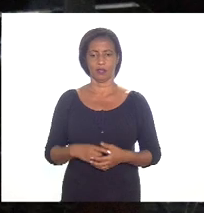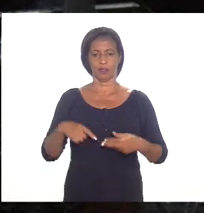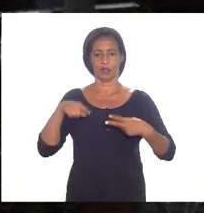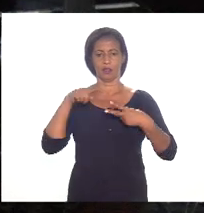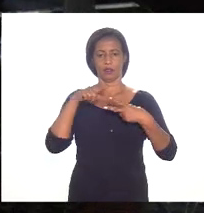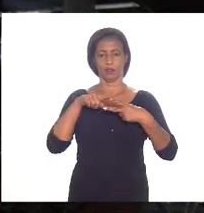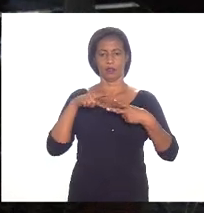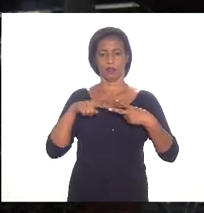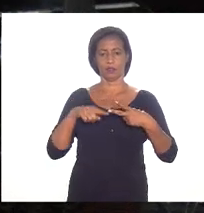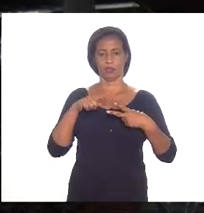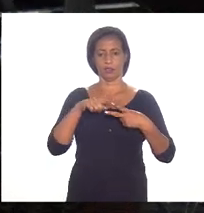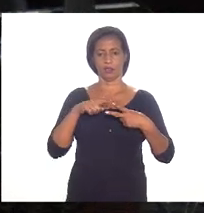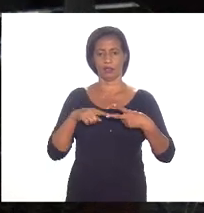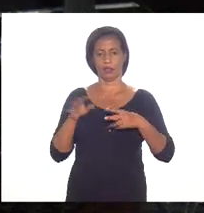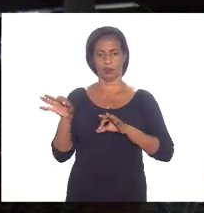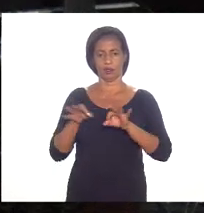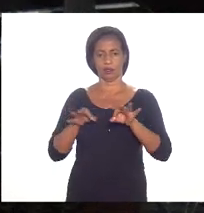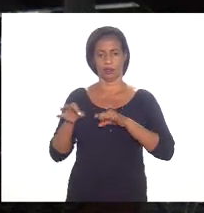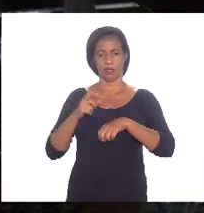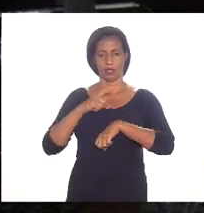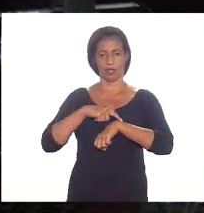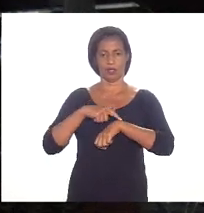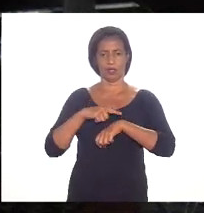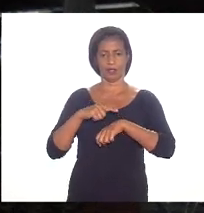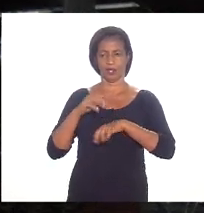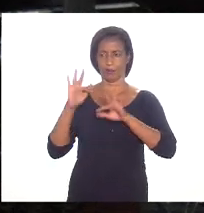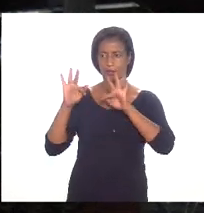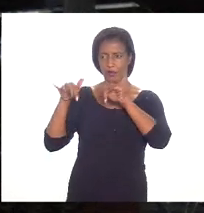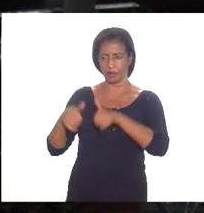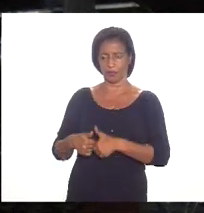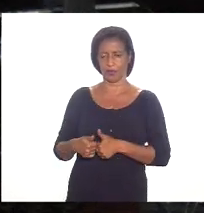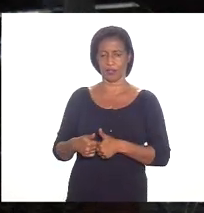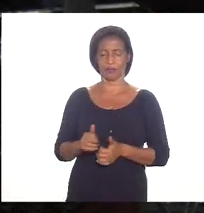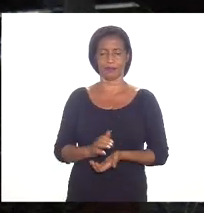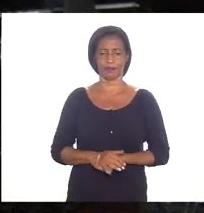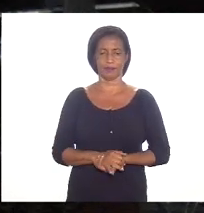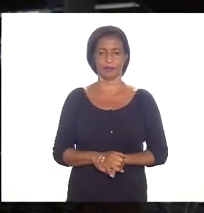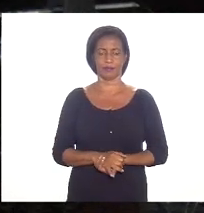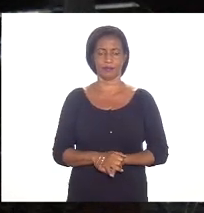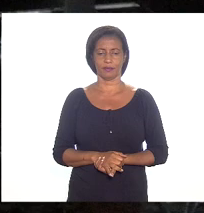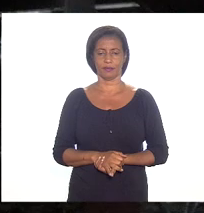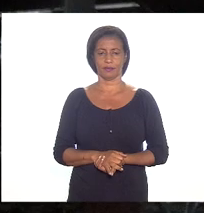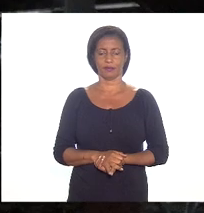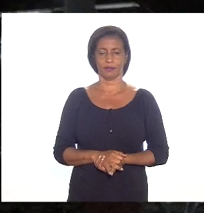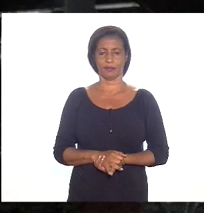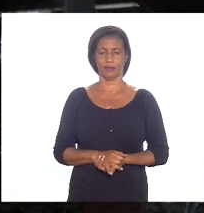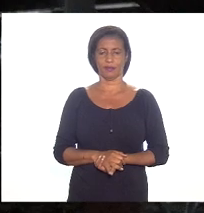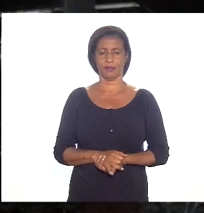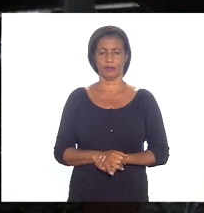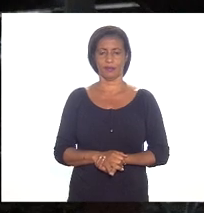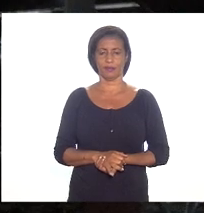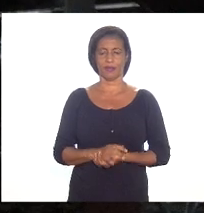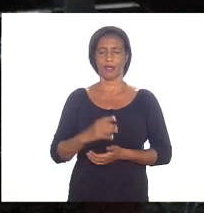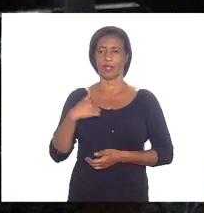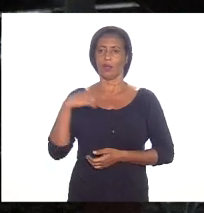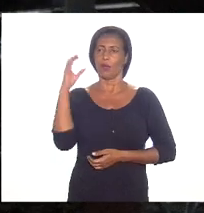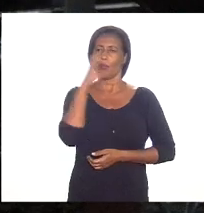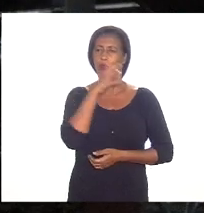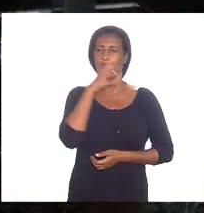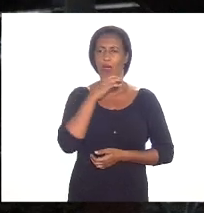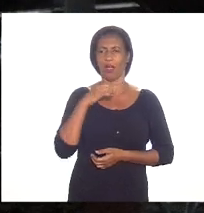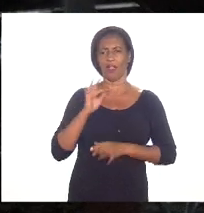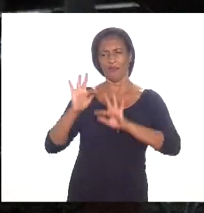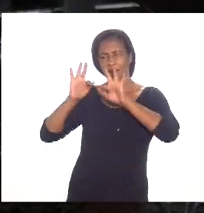e o tempo regulamentar está no final. Então, pediria, pudéssemos ser breve, para que a gente, que eu quero falar ao